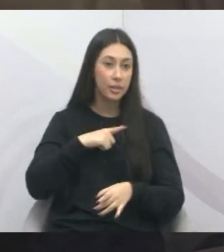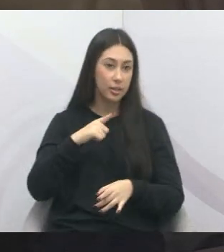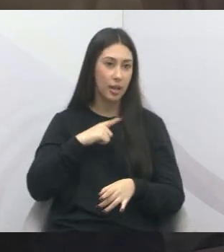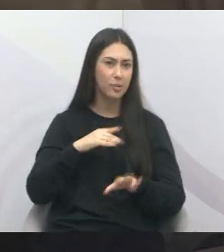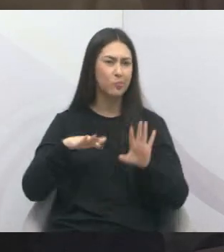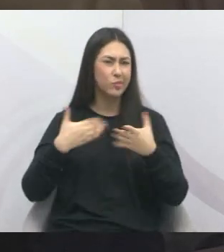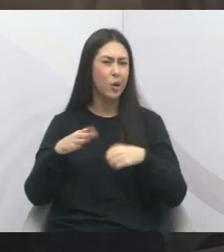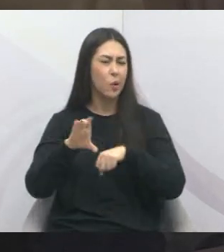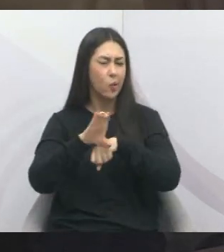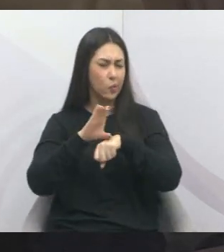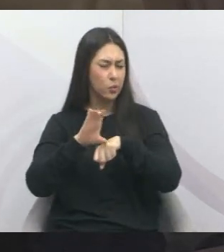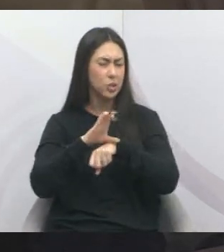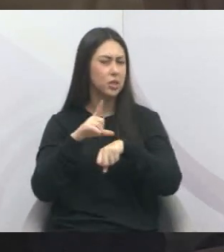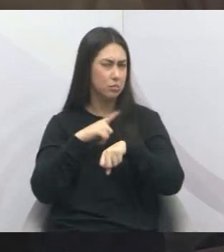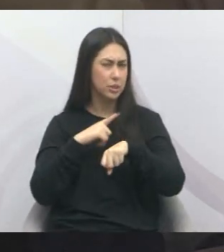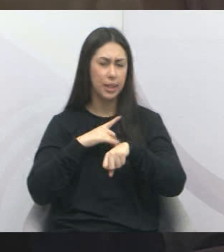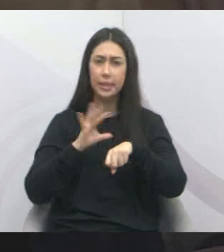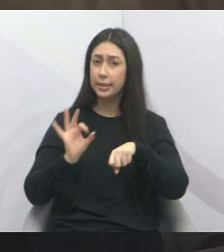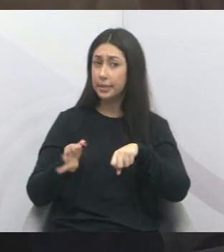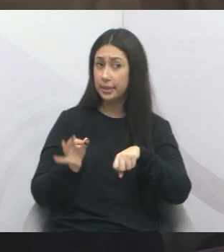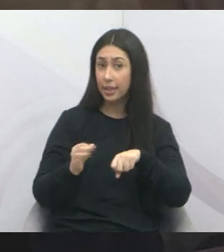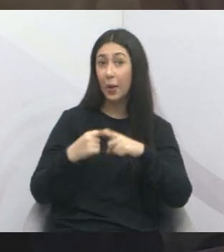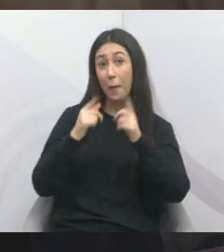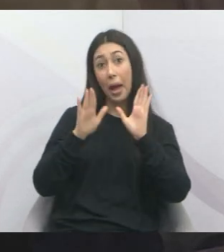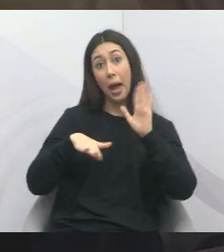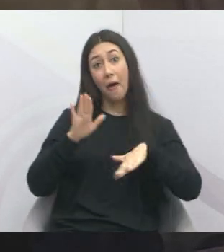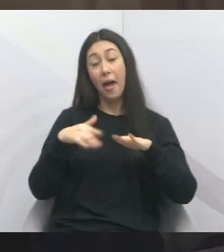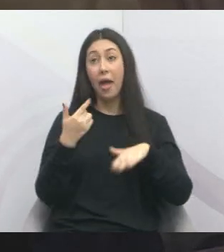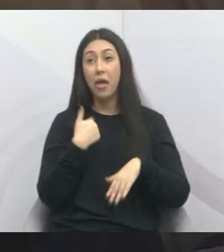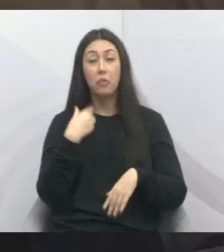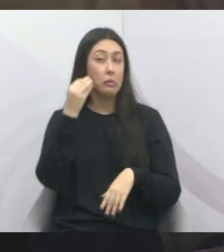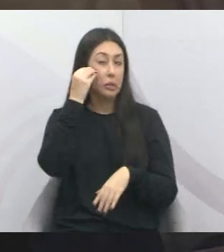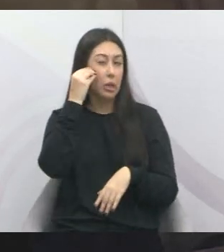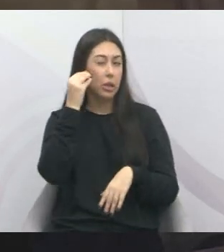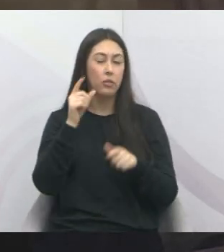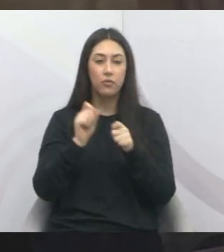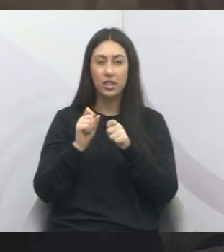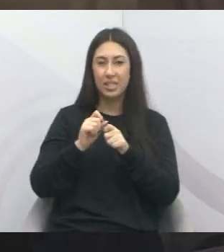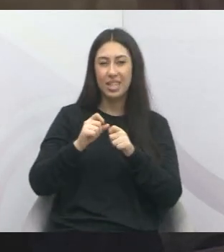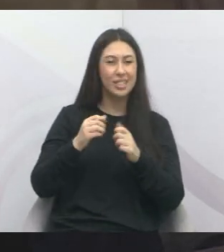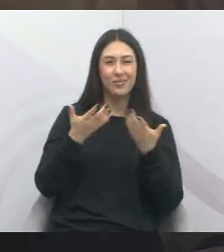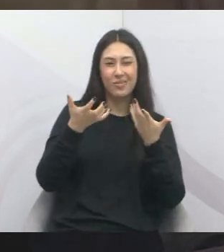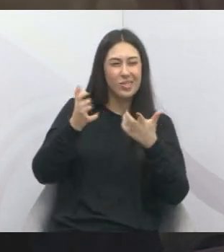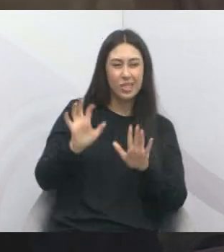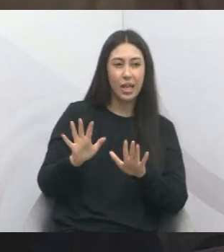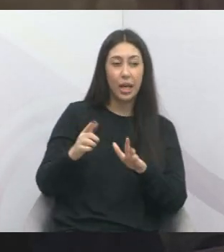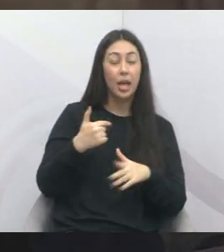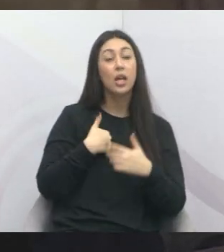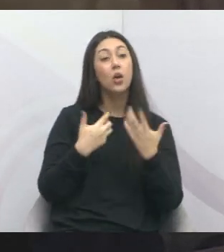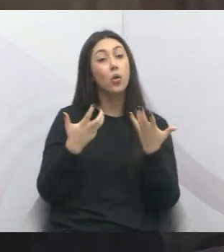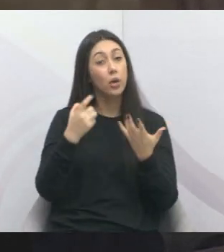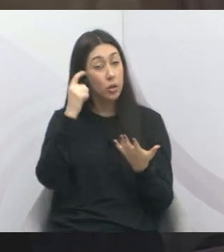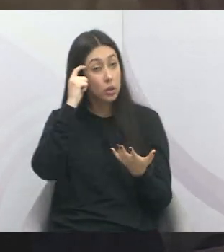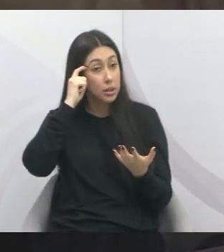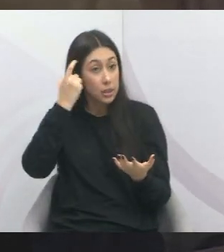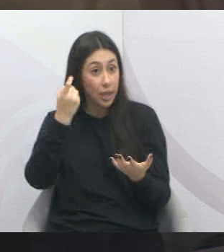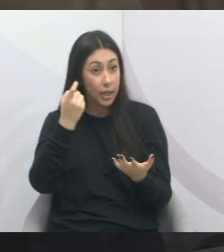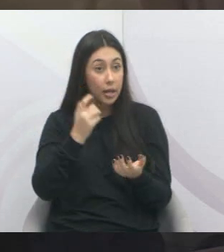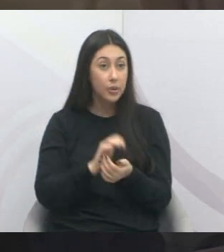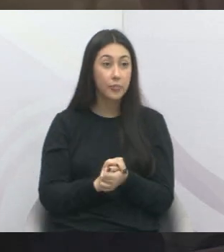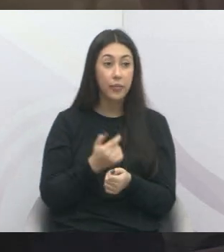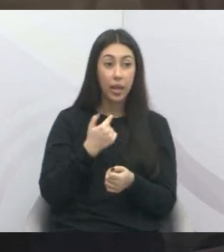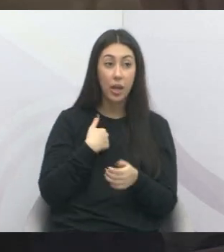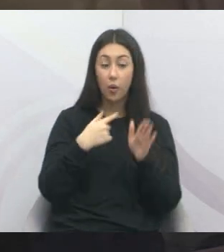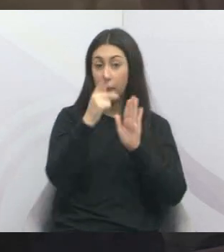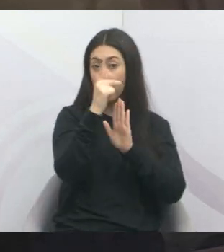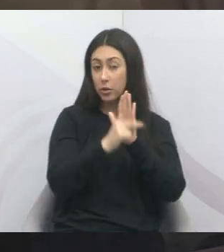inconstitucional. É inconstitucional, às vezes, quando um vereador tenta colocar na casa. Mas eu gostaria de passar essa ideia para vocês. Eu vou arquivar o